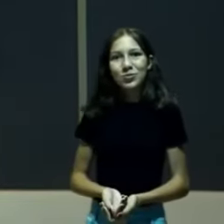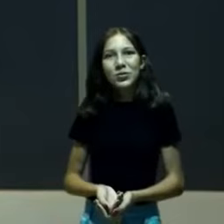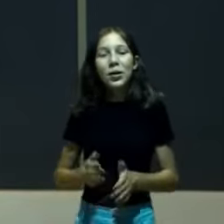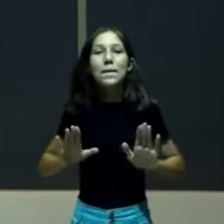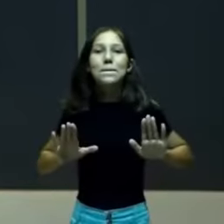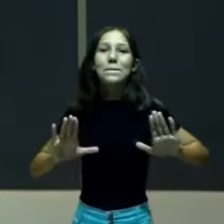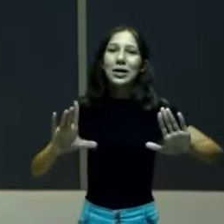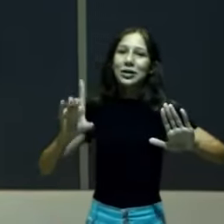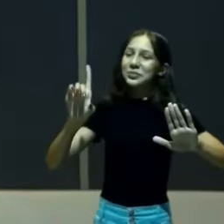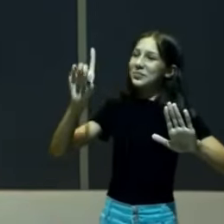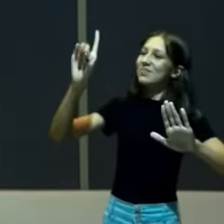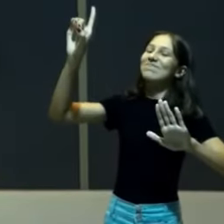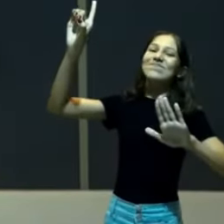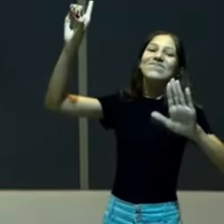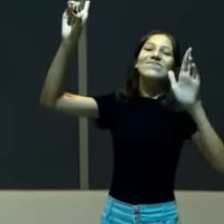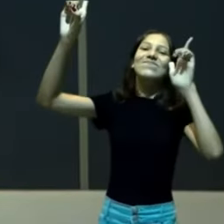mas o meu Deus tem,